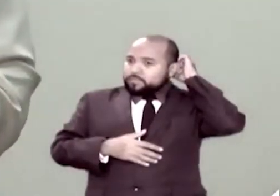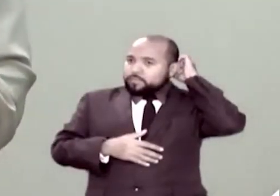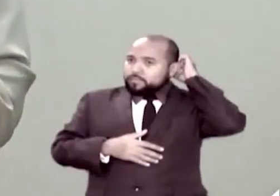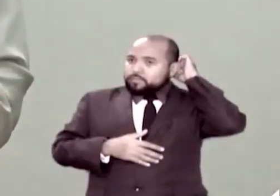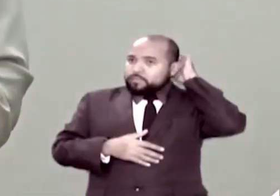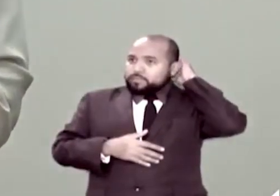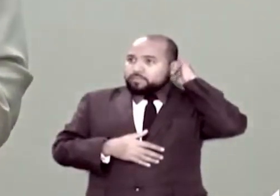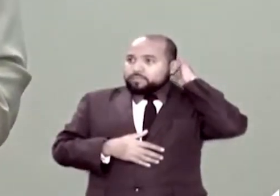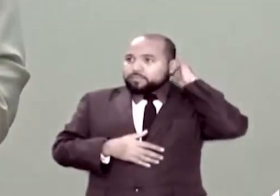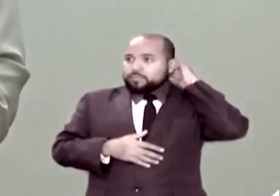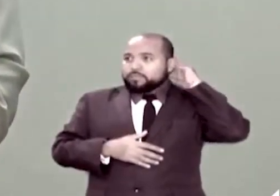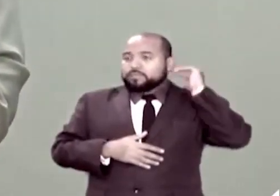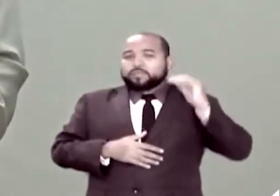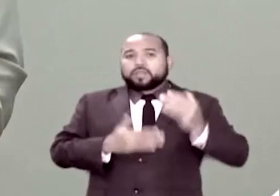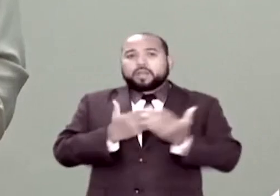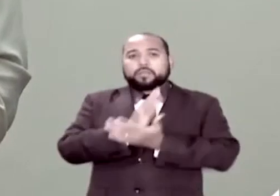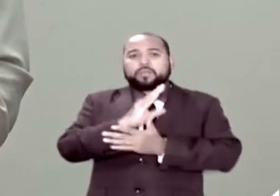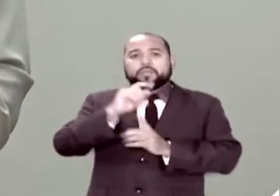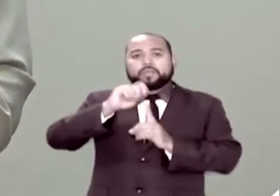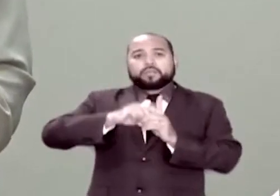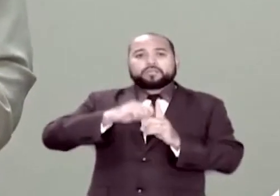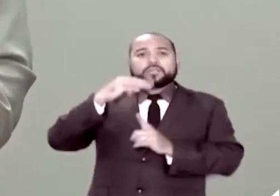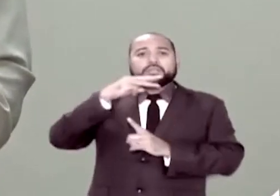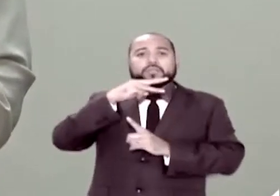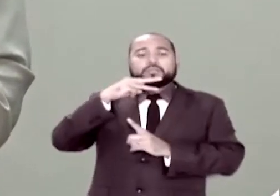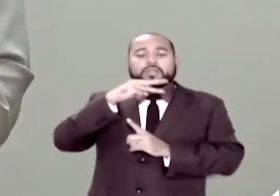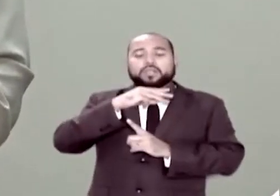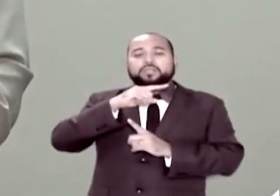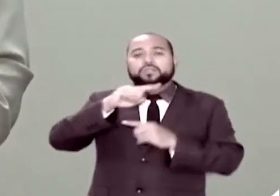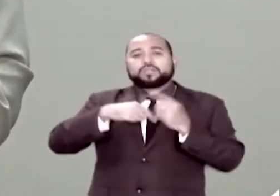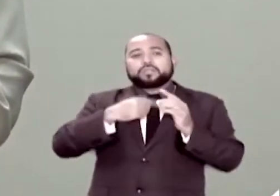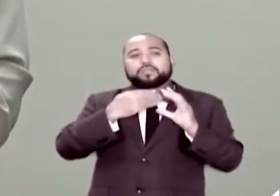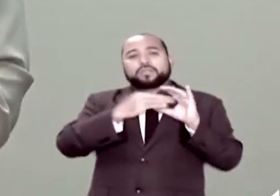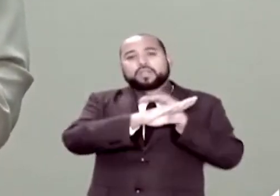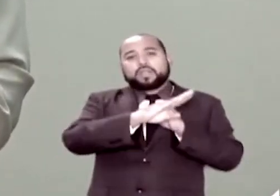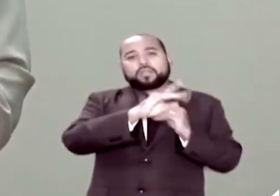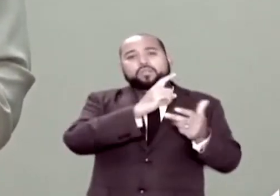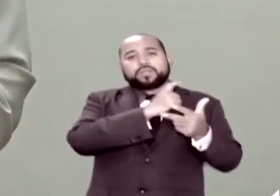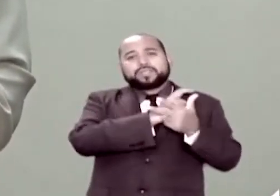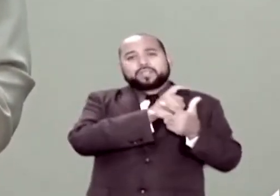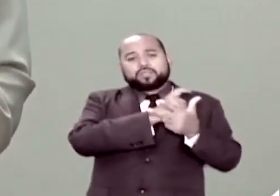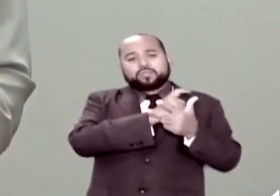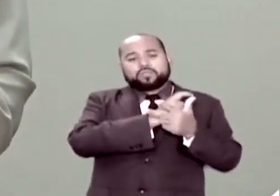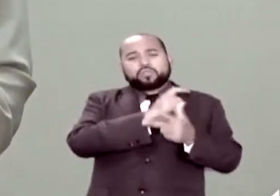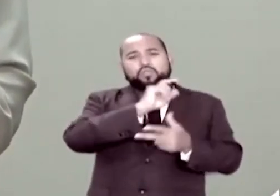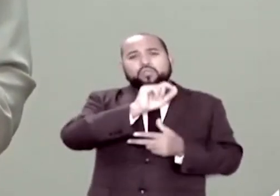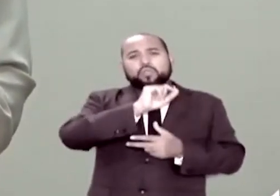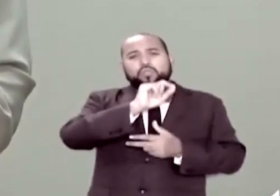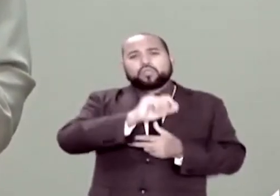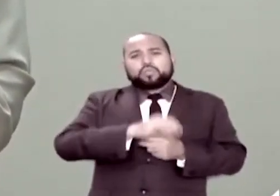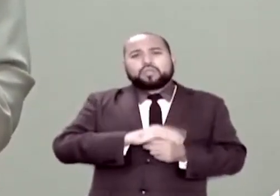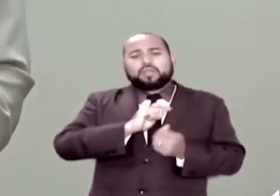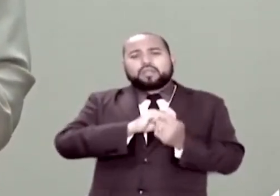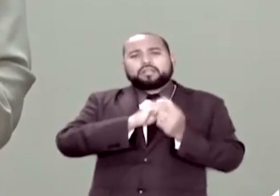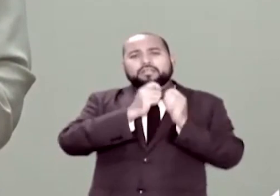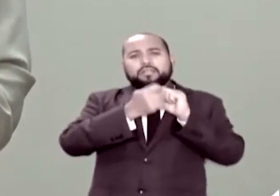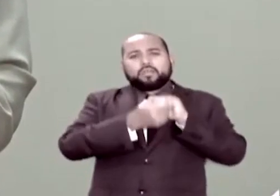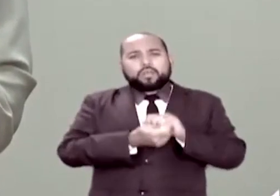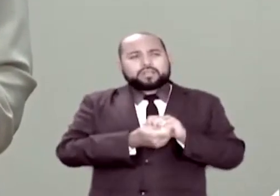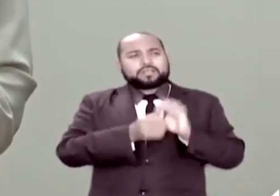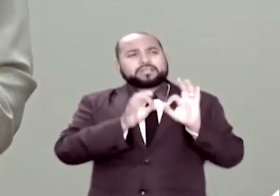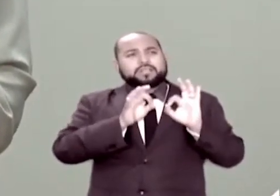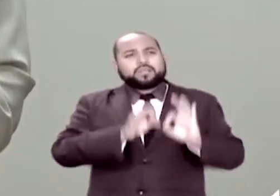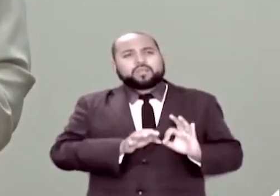março e enviado há pouco tempo para o Executivo que fala justamente sobre a adequação